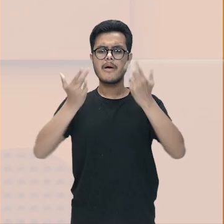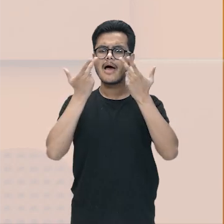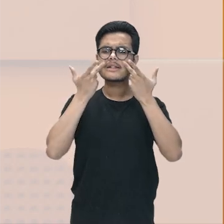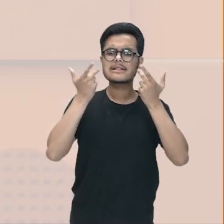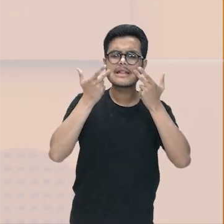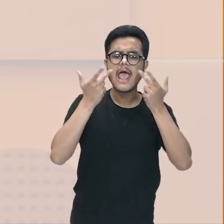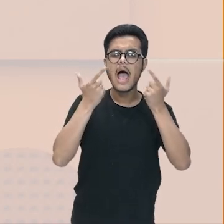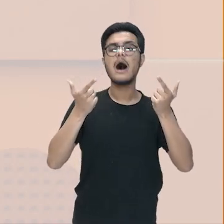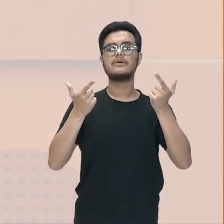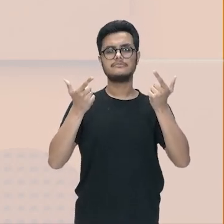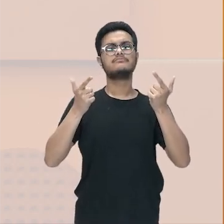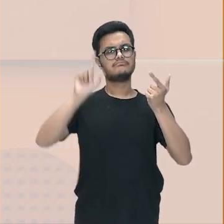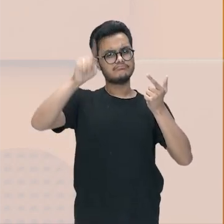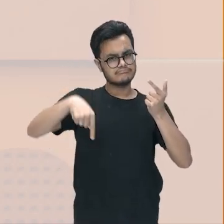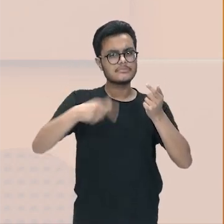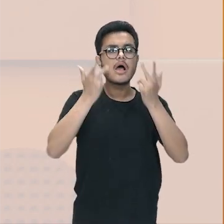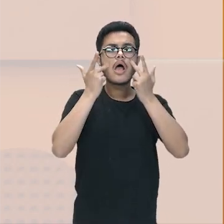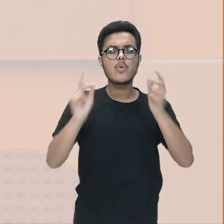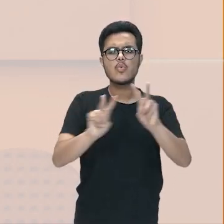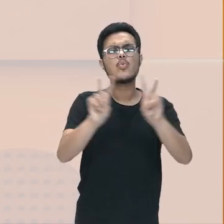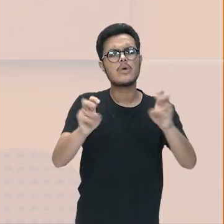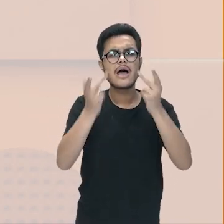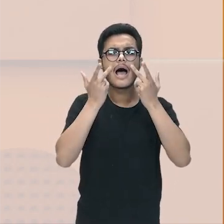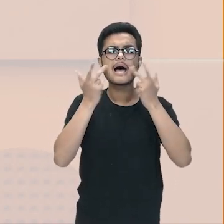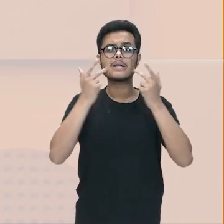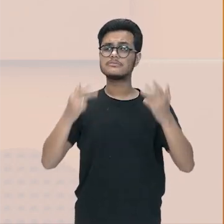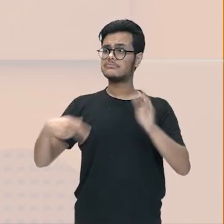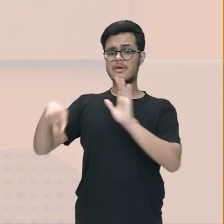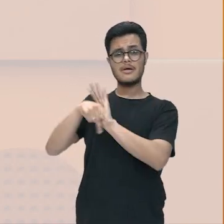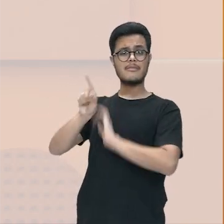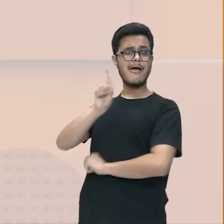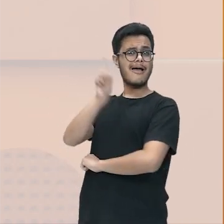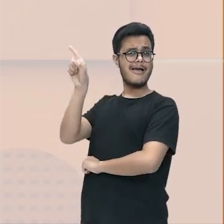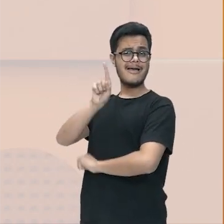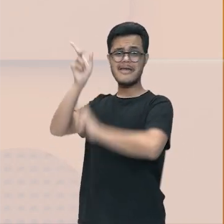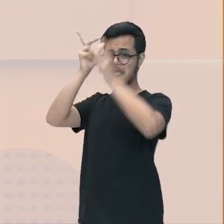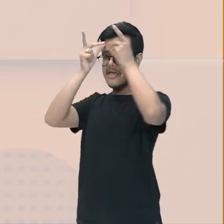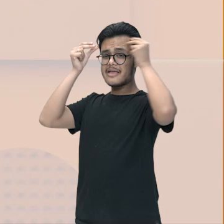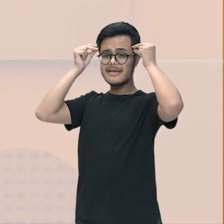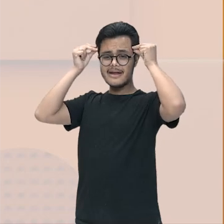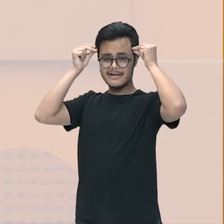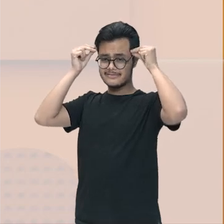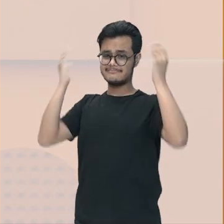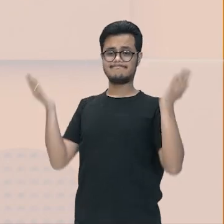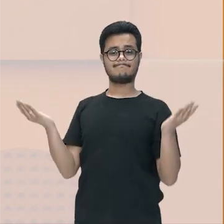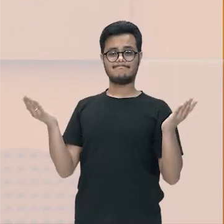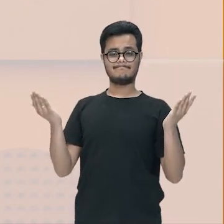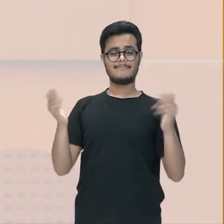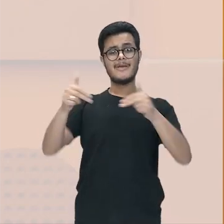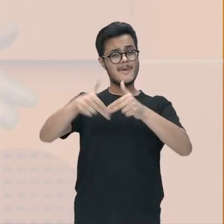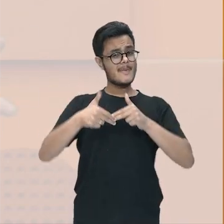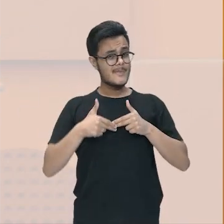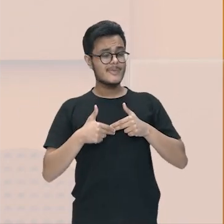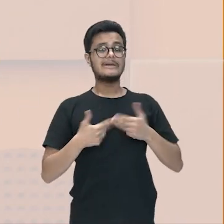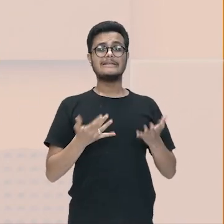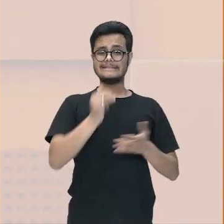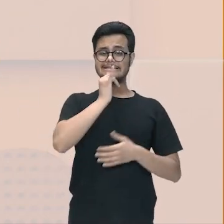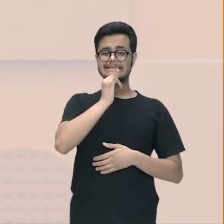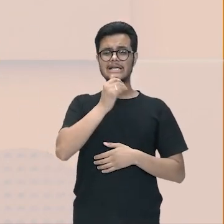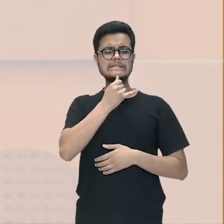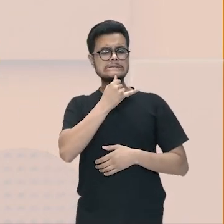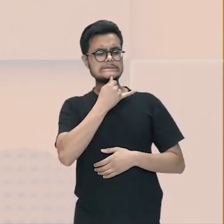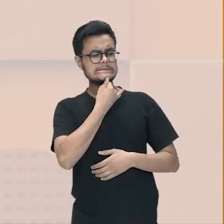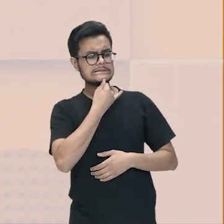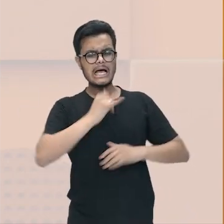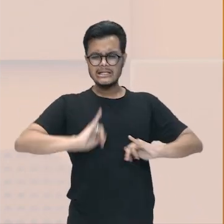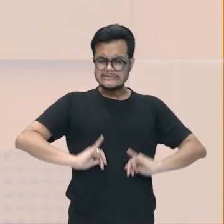então do teatro, o teatro ele é uma criação grega, tá? Então, por isso que tem a tragédia e a comédia. Ou a gente